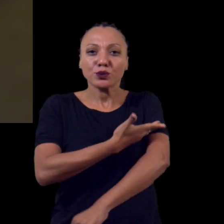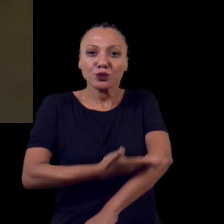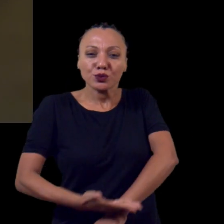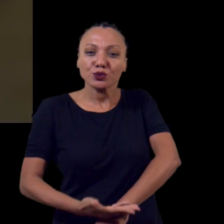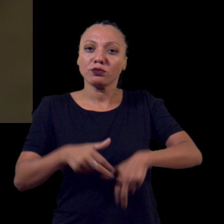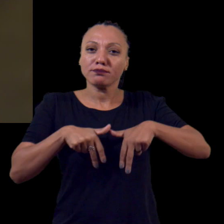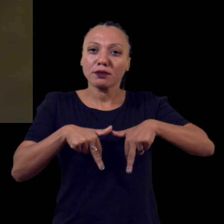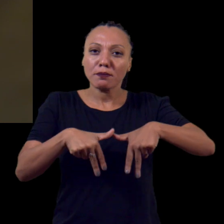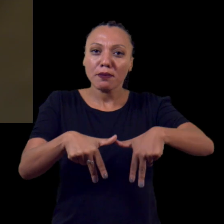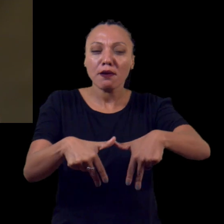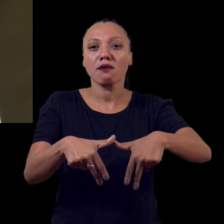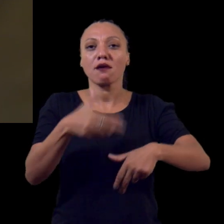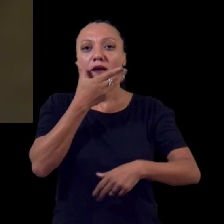padaria,